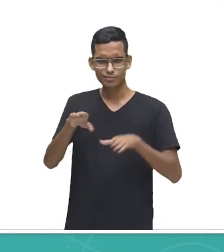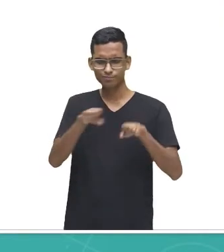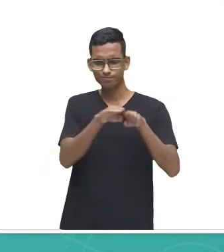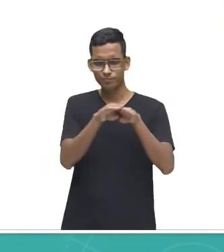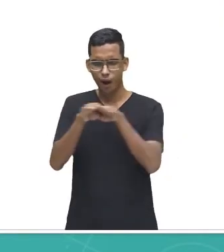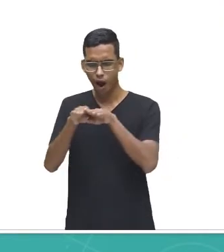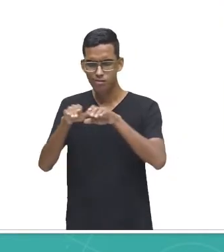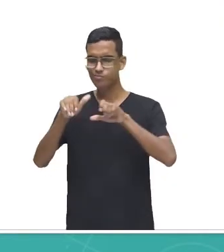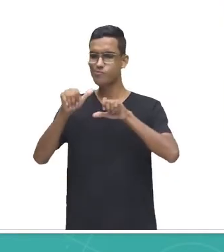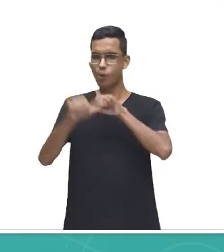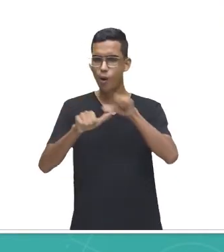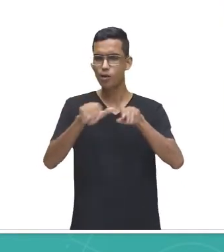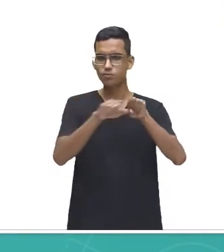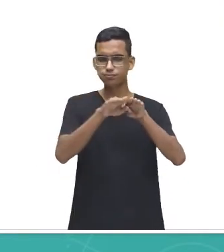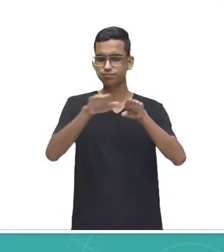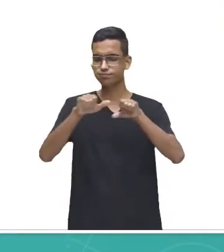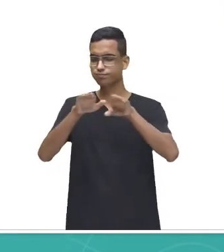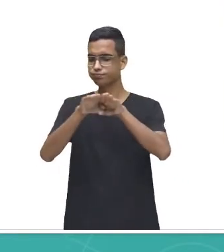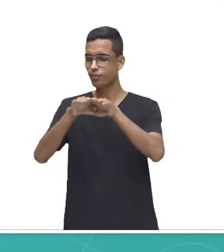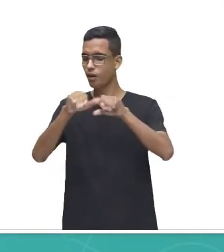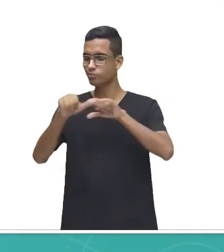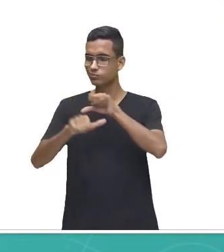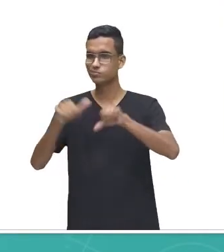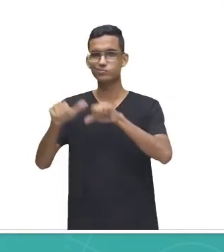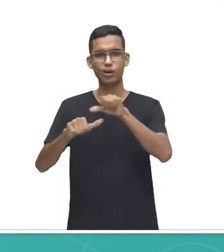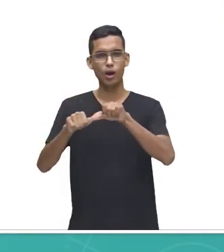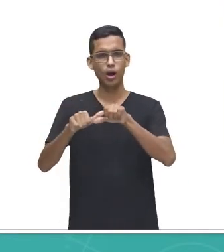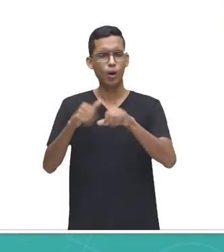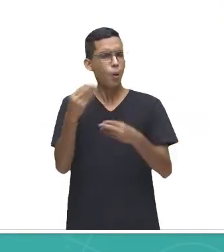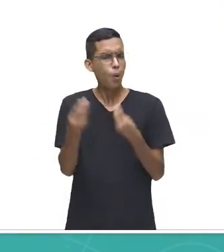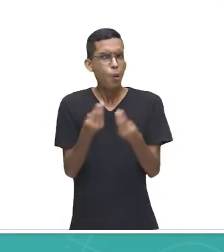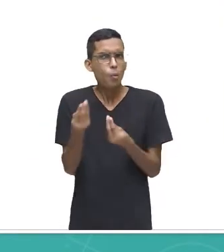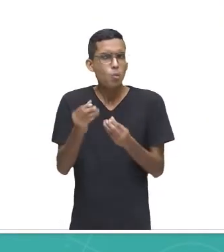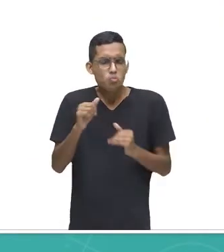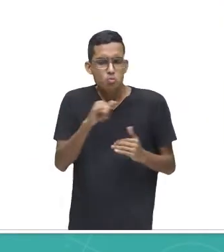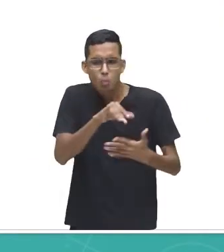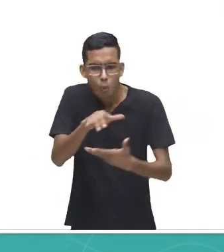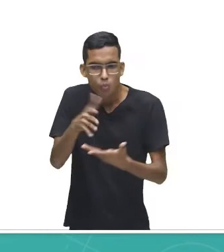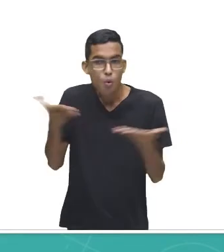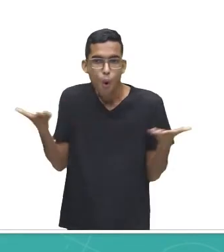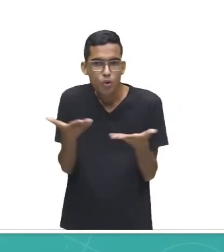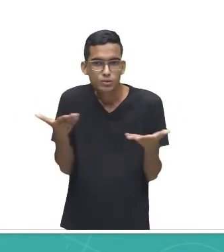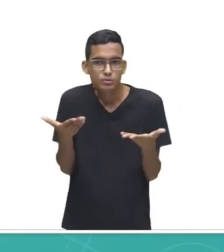essas mudanças de olhares, como é que seria o mundo hoje?